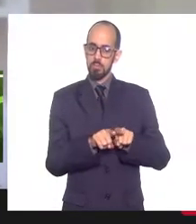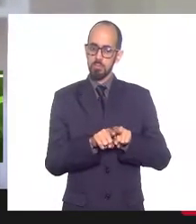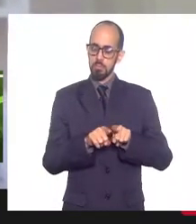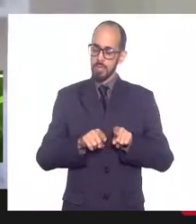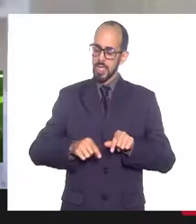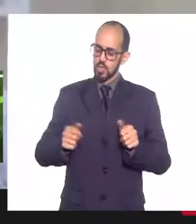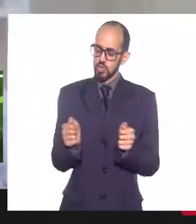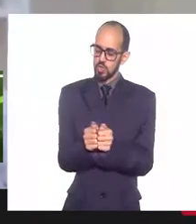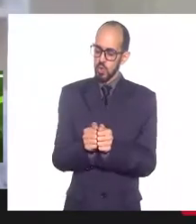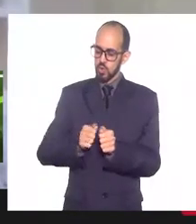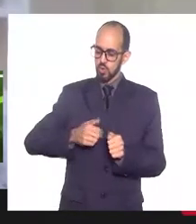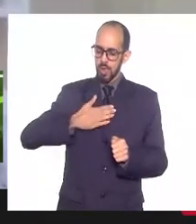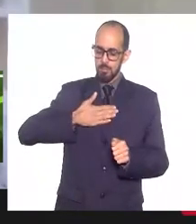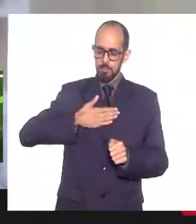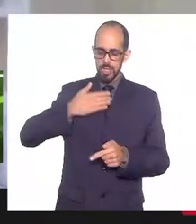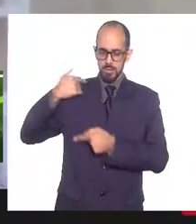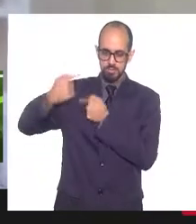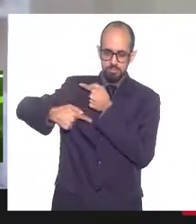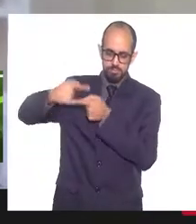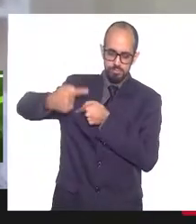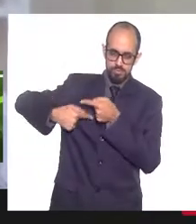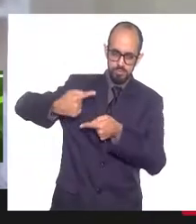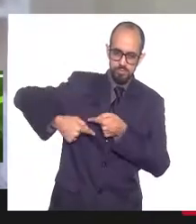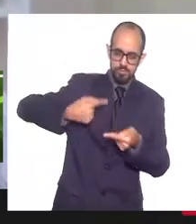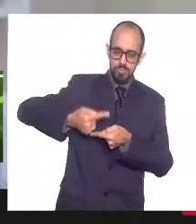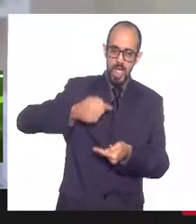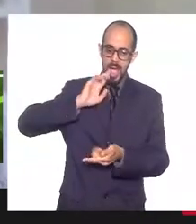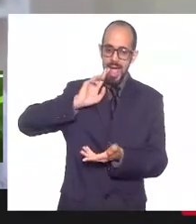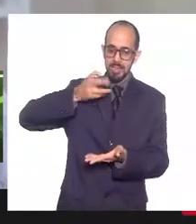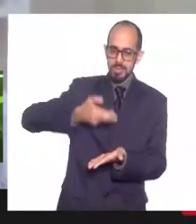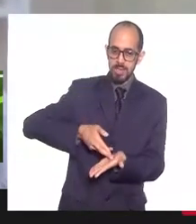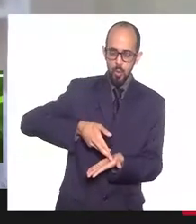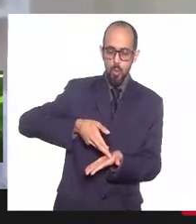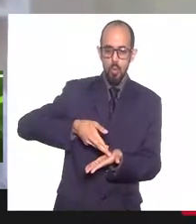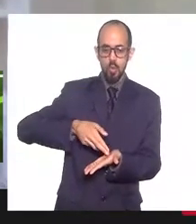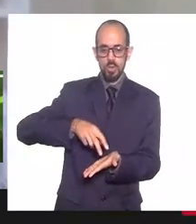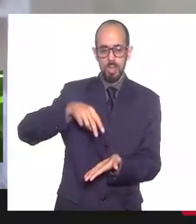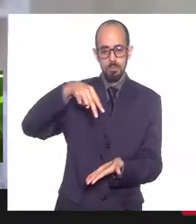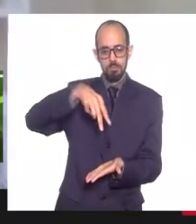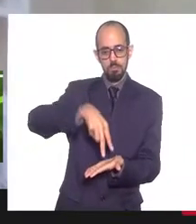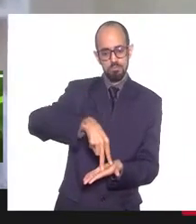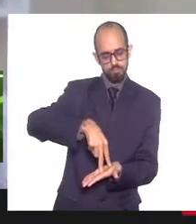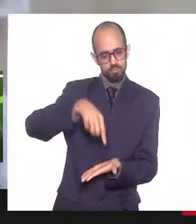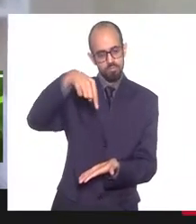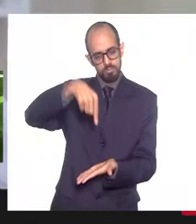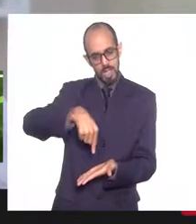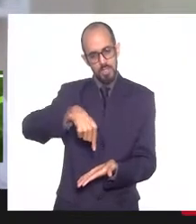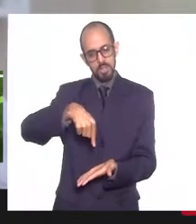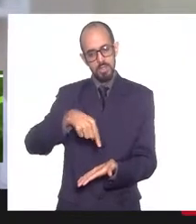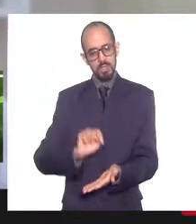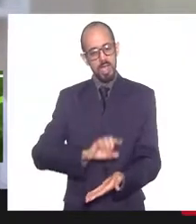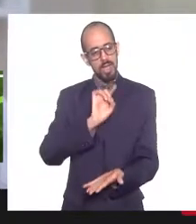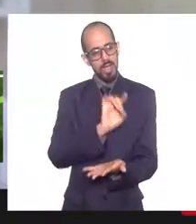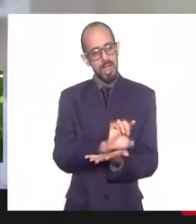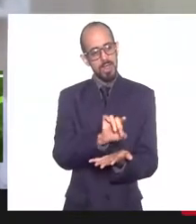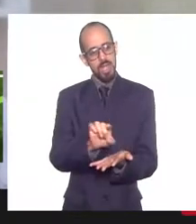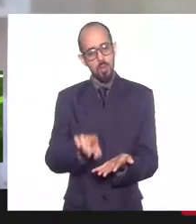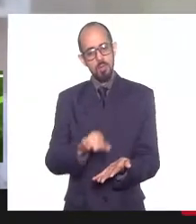ancestralidade, razão maior de minha presença nesse espaço, a ancestralidade de cada pessoa dessa